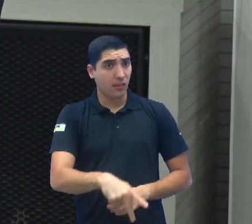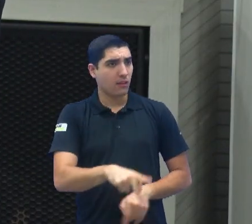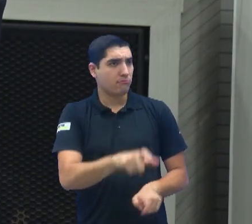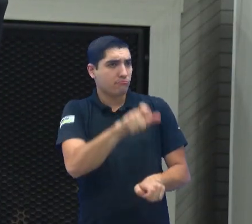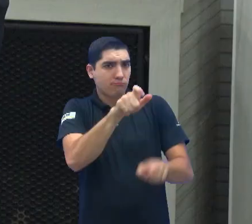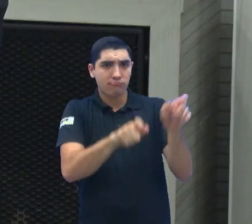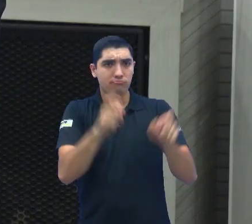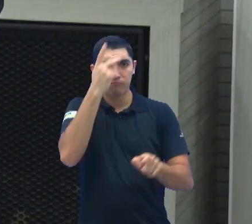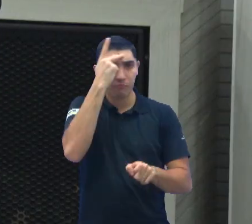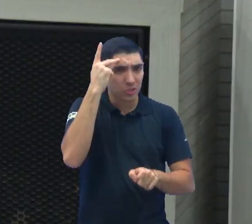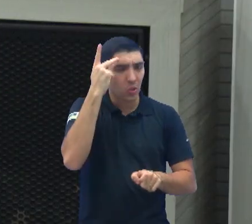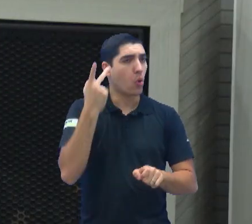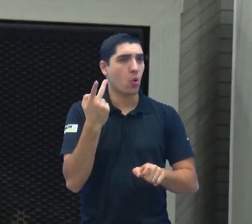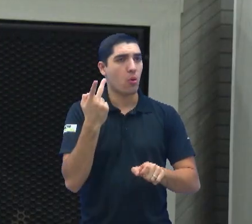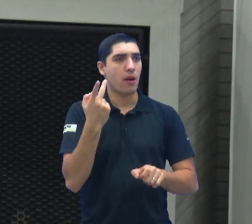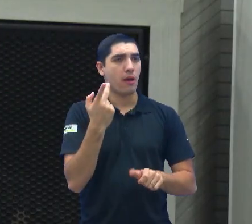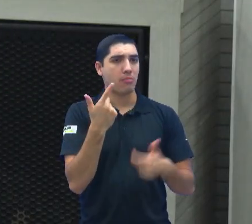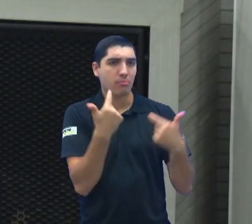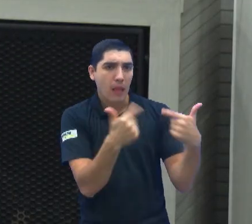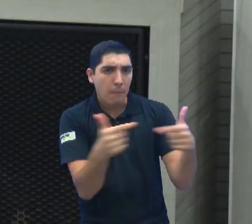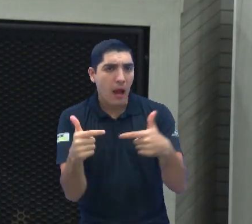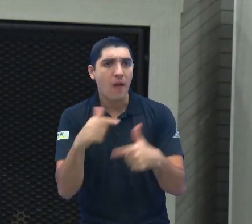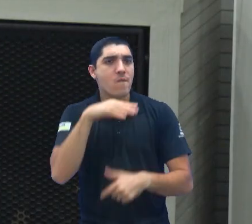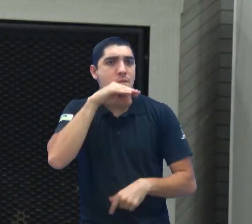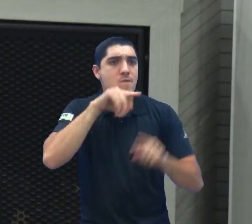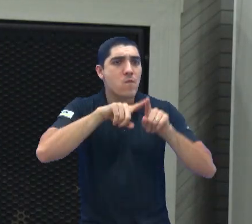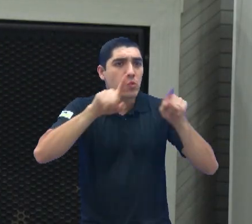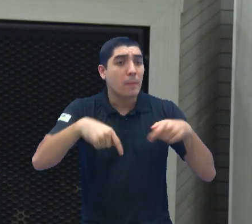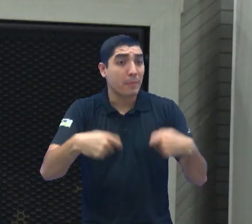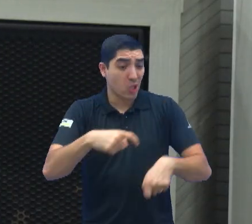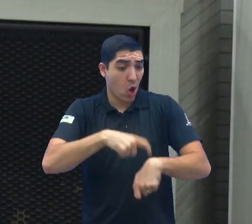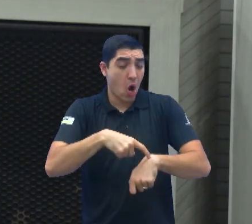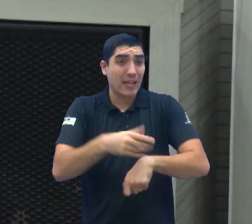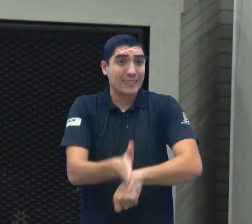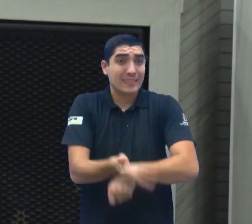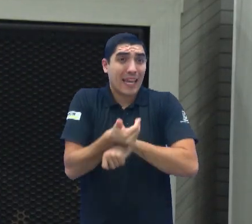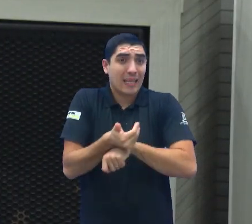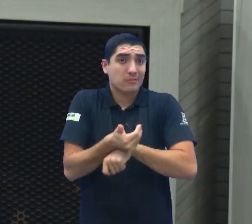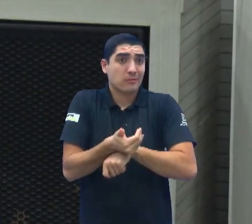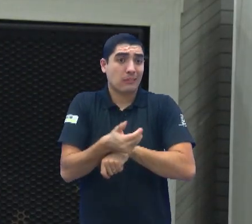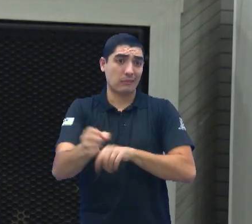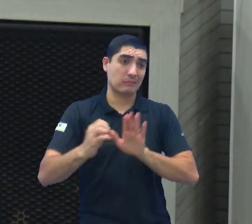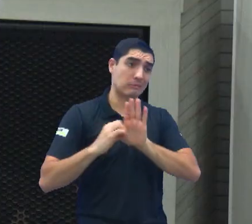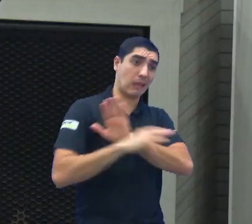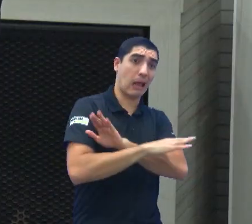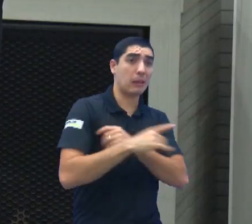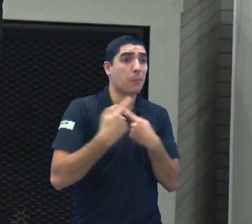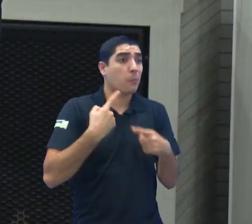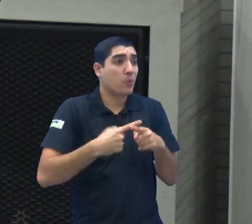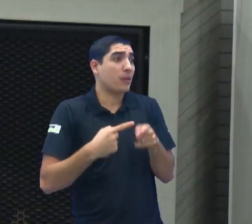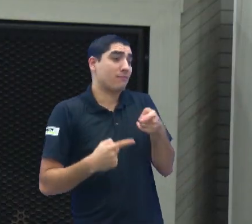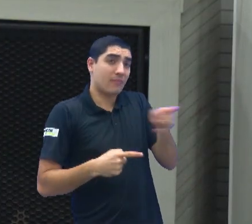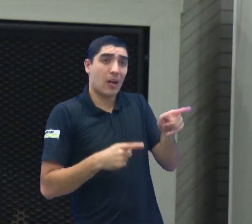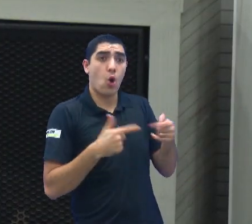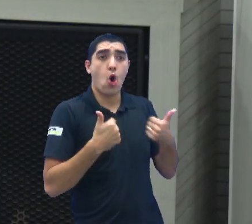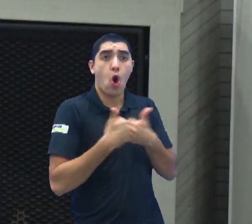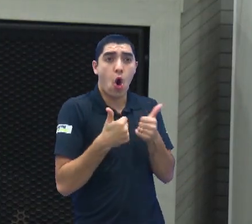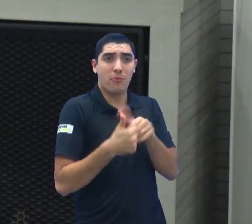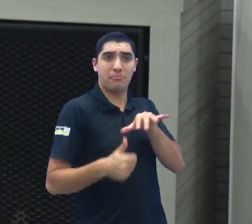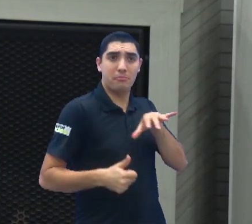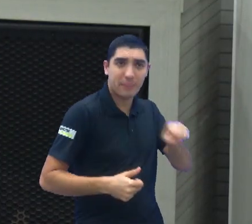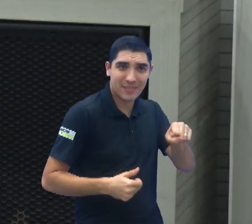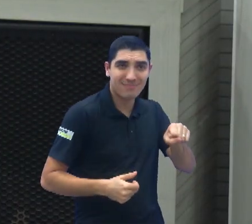empresários que os seus funcionários precisam sair mais cedo para poder pegar o último ônibus. Então, a ampliação